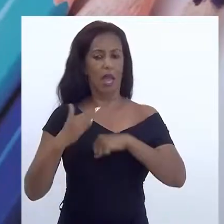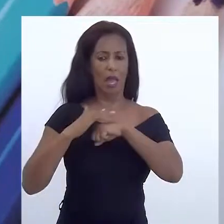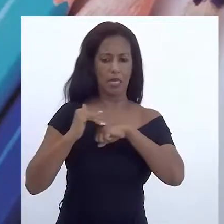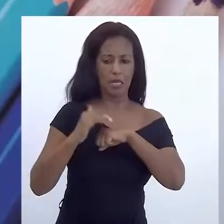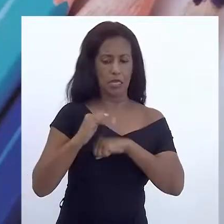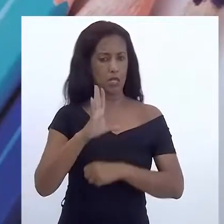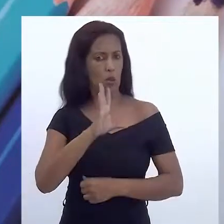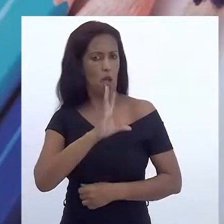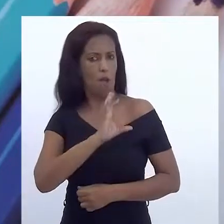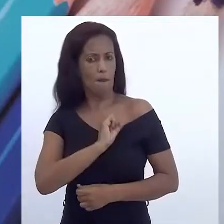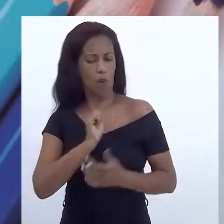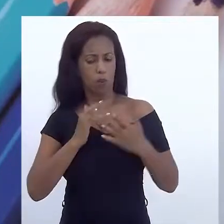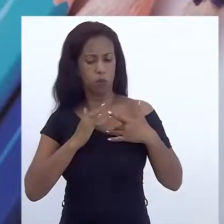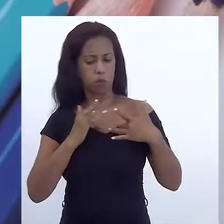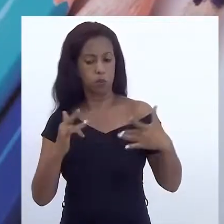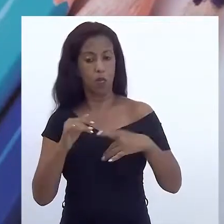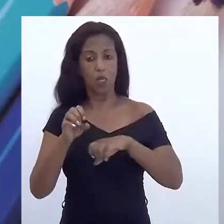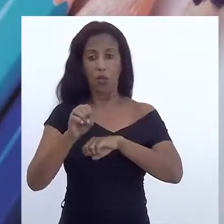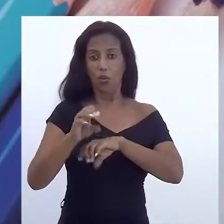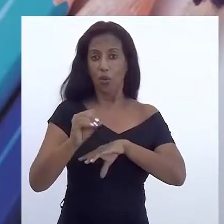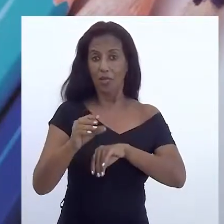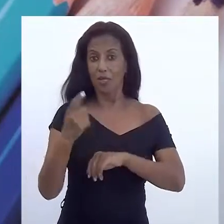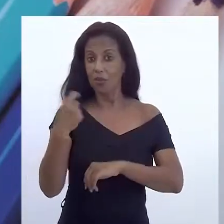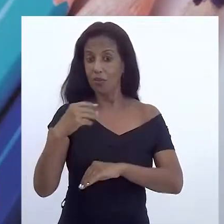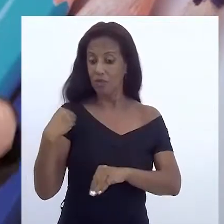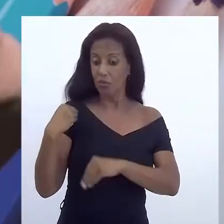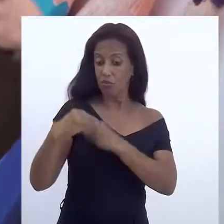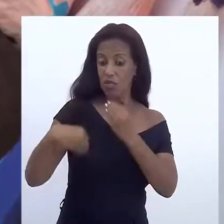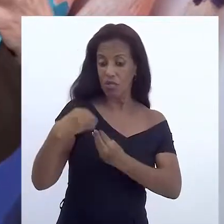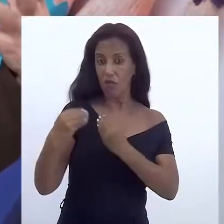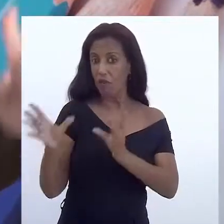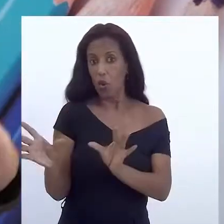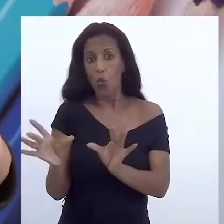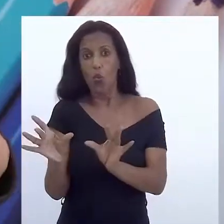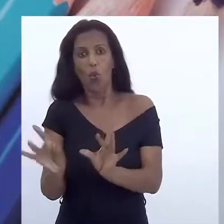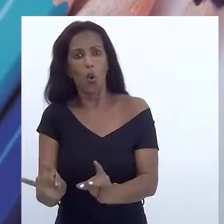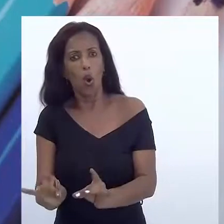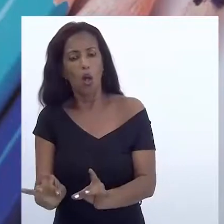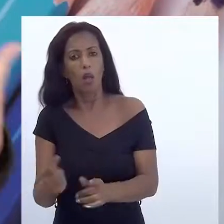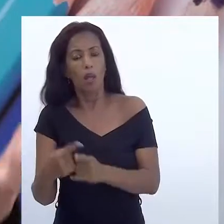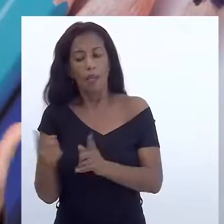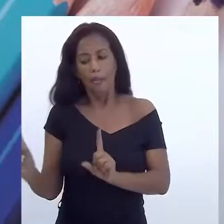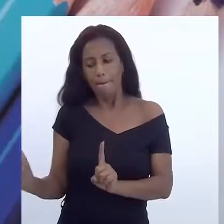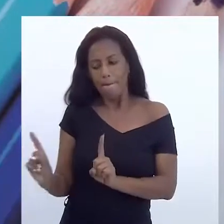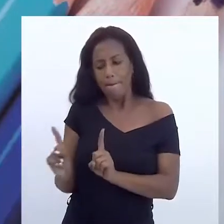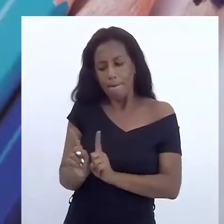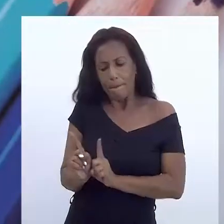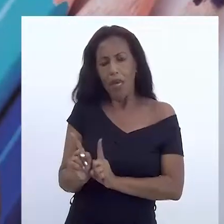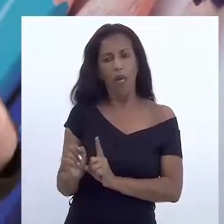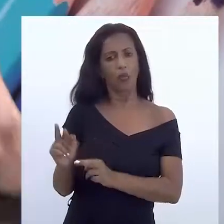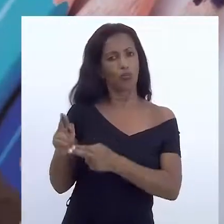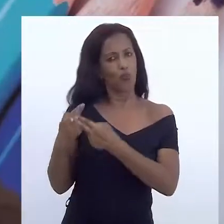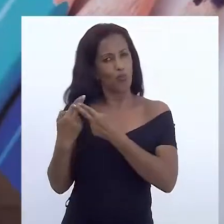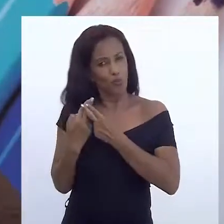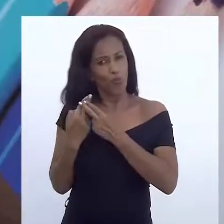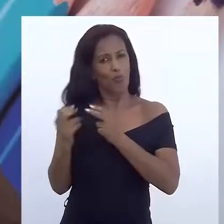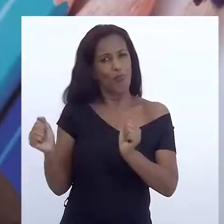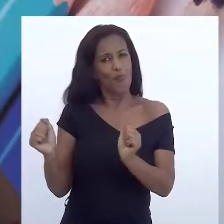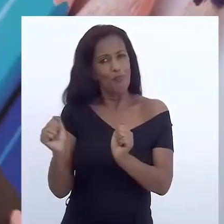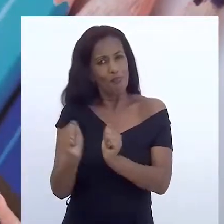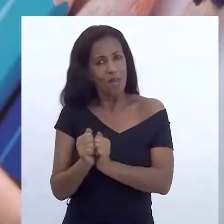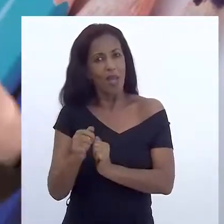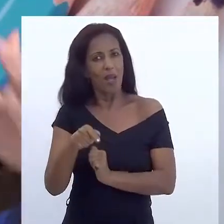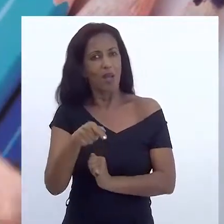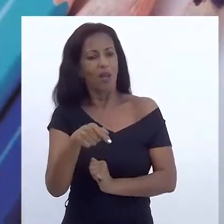afeto. Por isso que eu sempre falo, educação, se você não se envolver, não cola. Porque quem está ali perto, os familiares, os responsáveis que estão perto